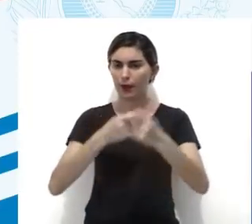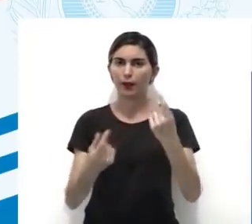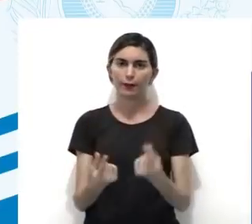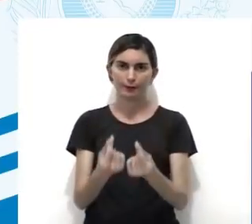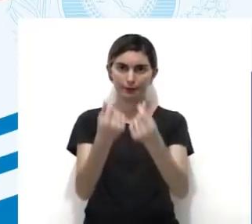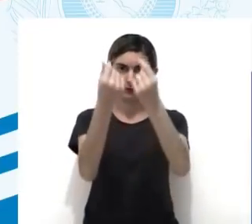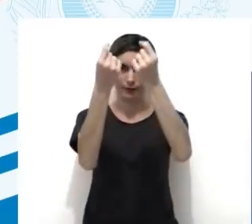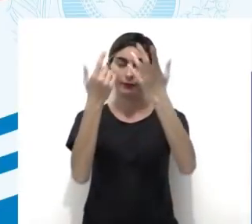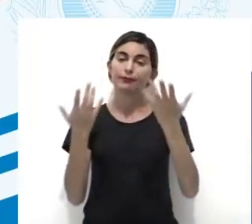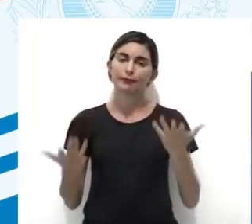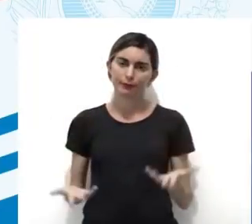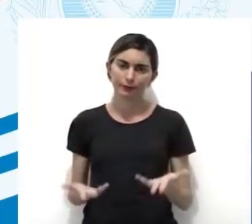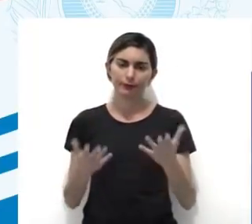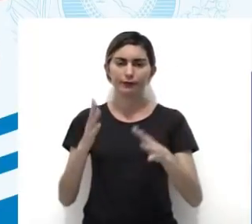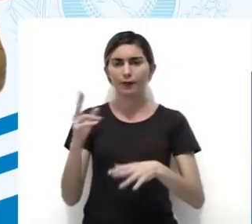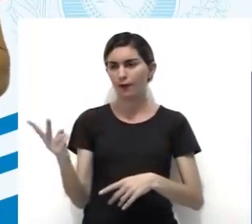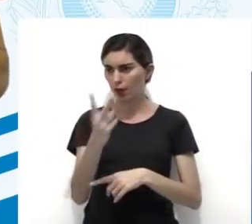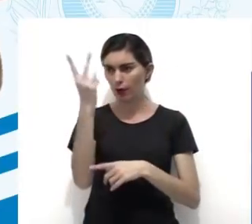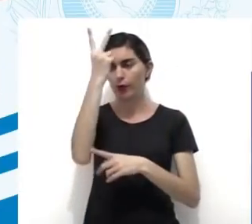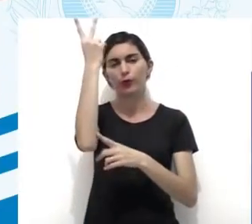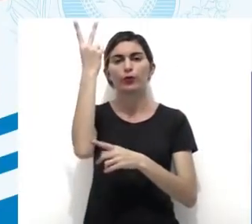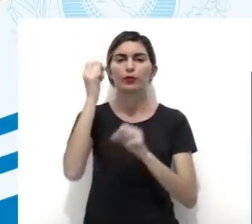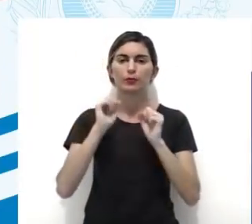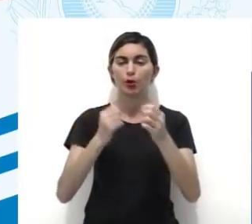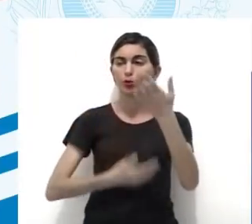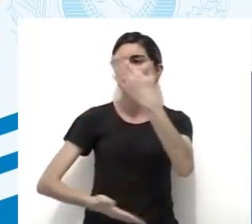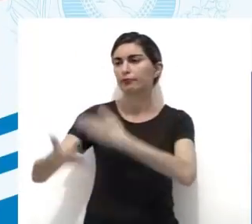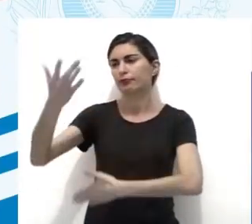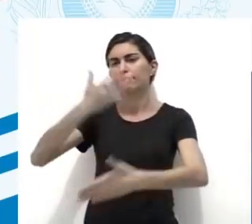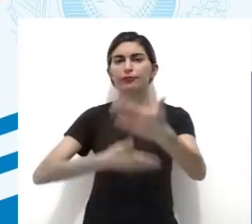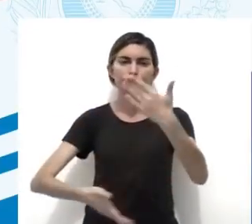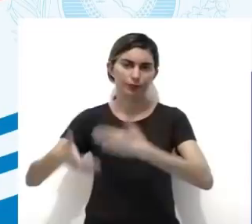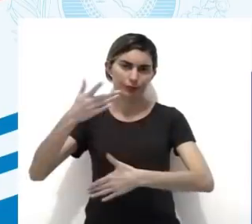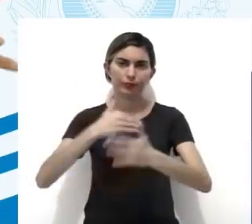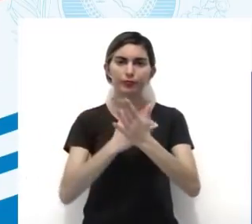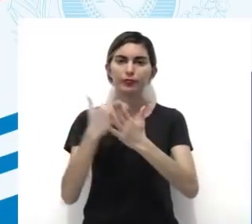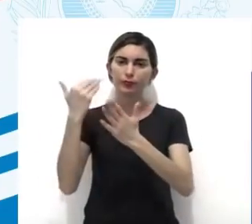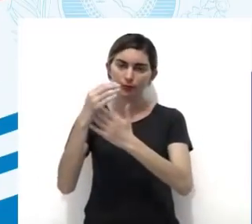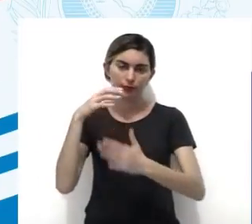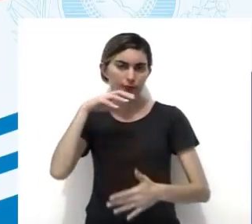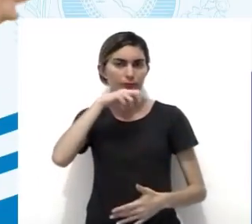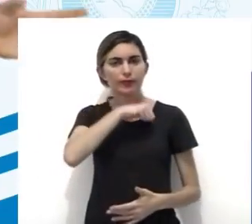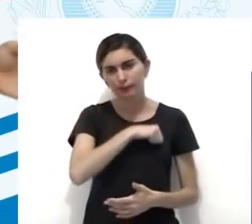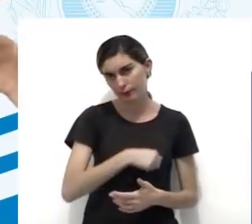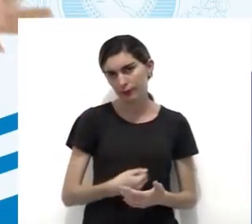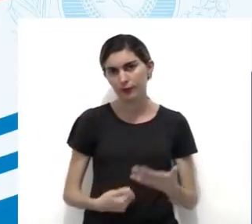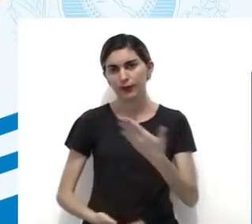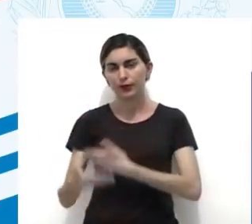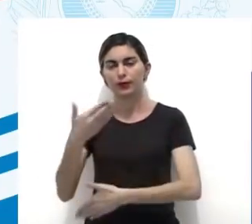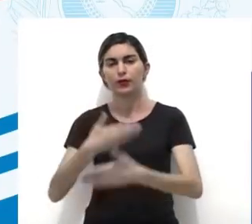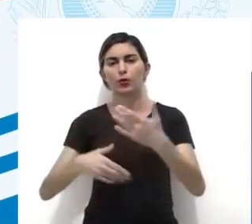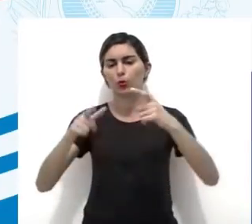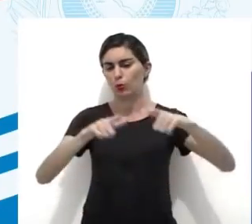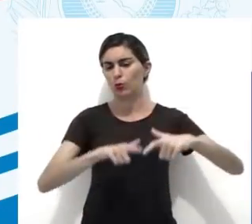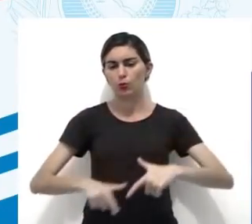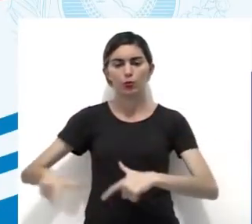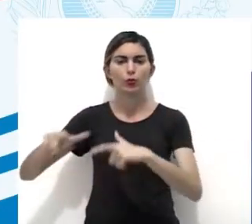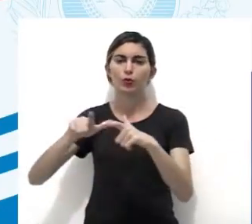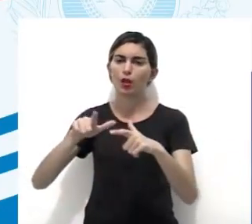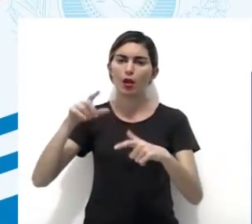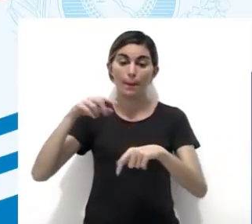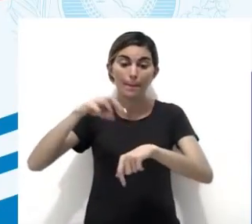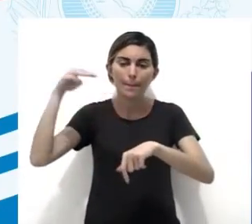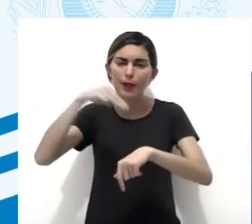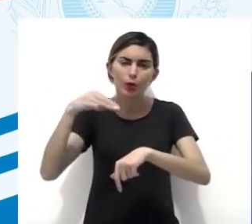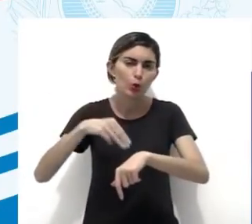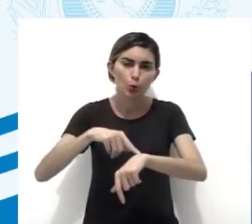financeiro, né? Então, valores podem ser trocados de forma muito mais eficientes entre um espaço e outro em questão de